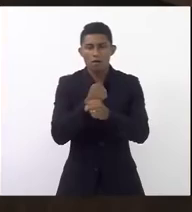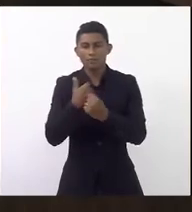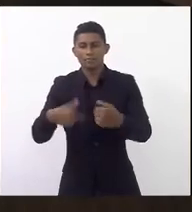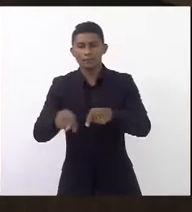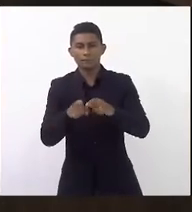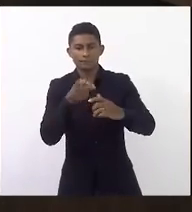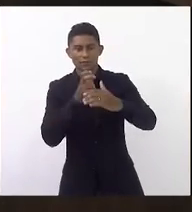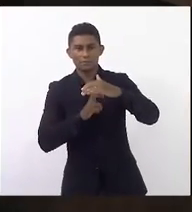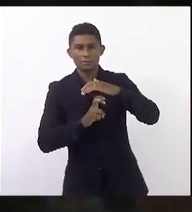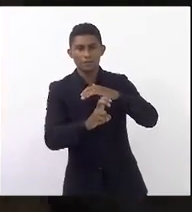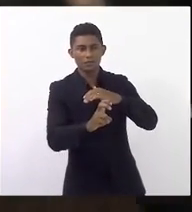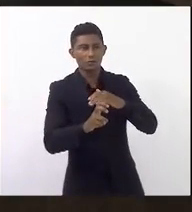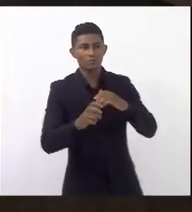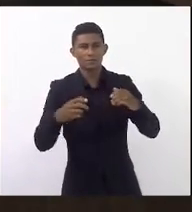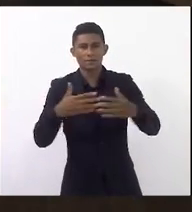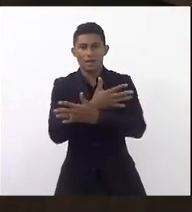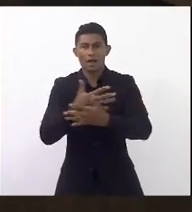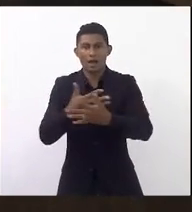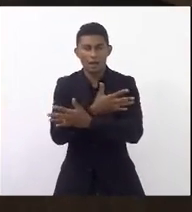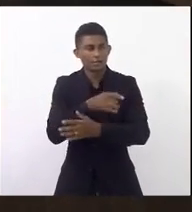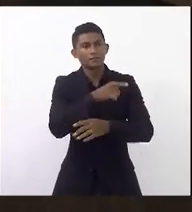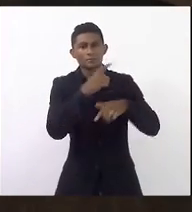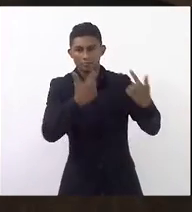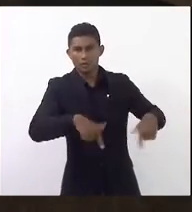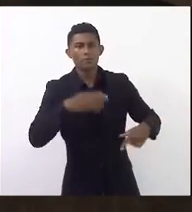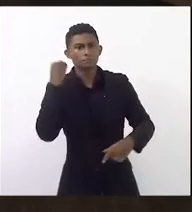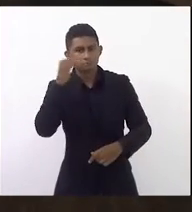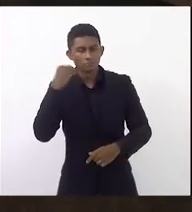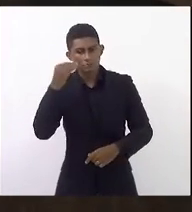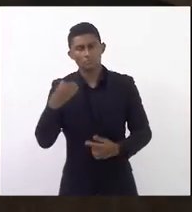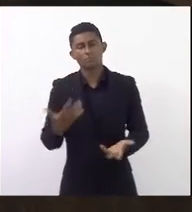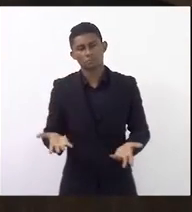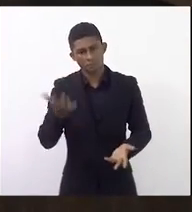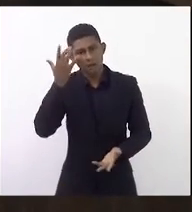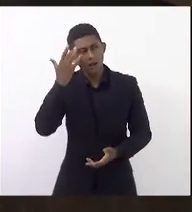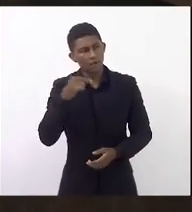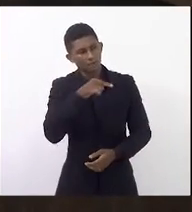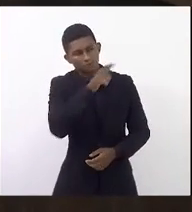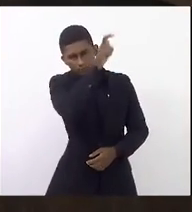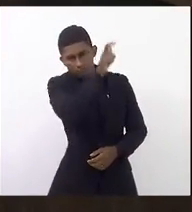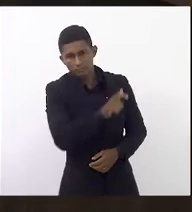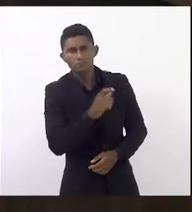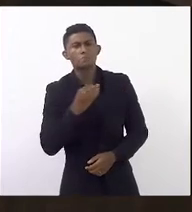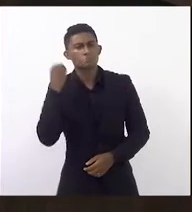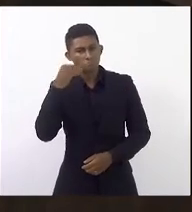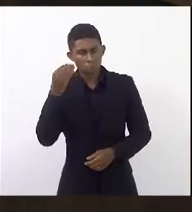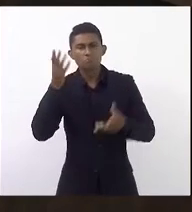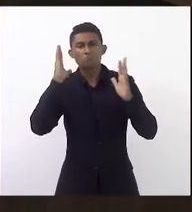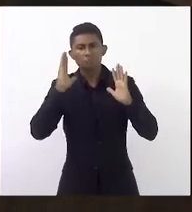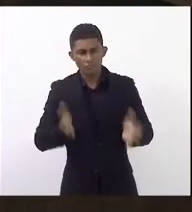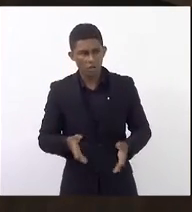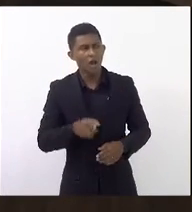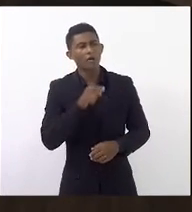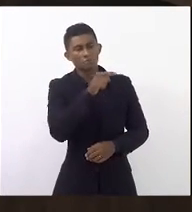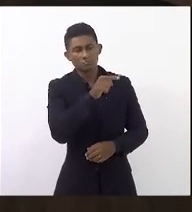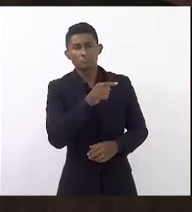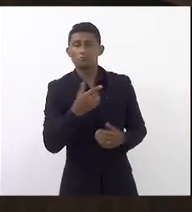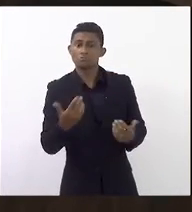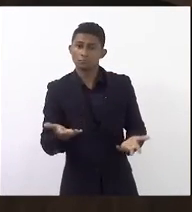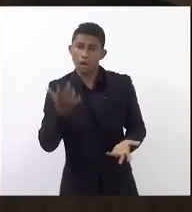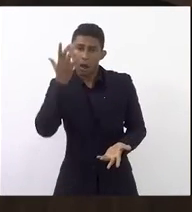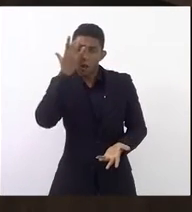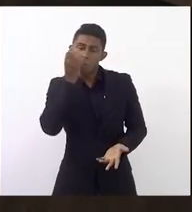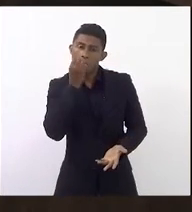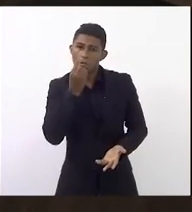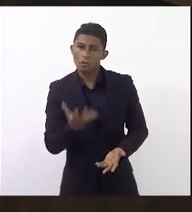região metropolitana, então acho que tem alguma experiência em cavar buracos grandes, talvez isso